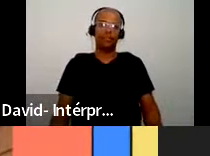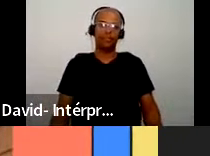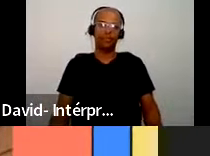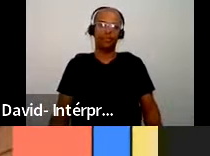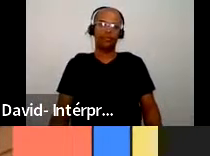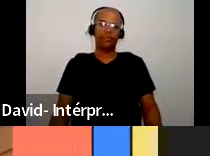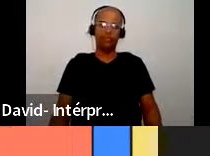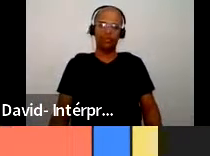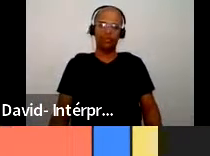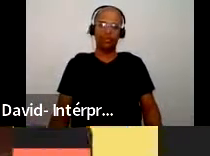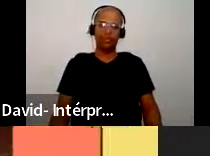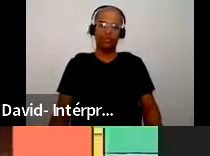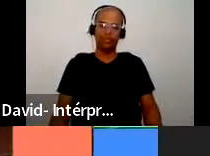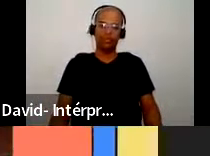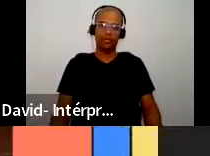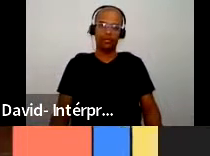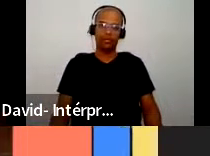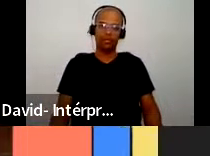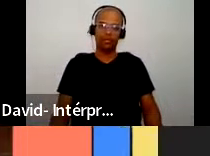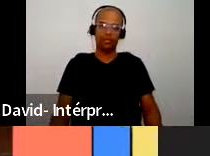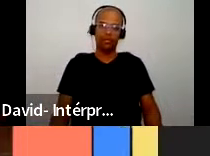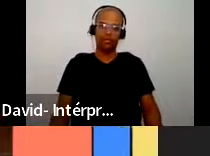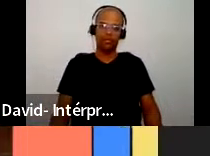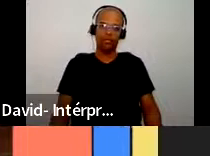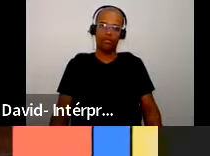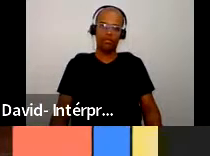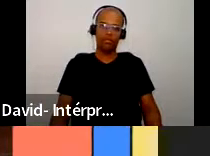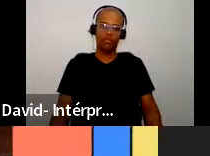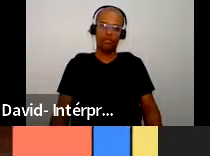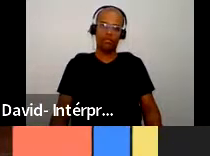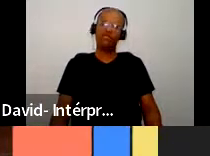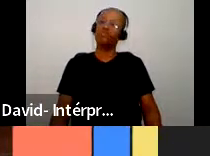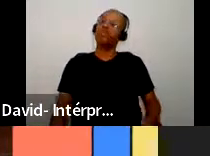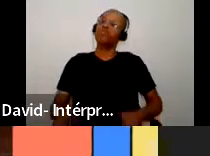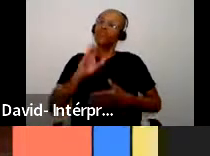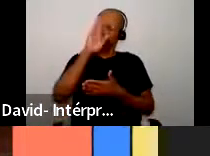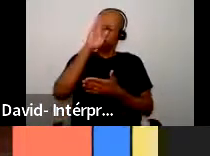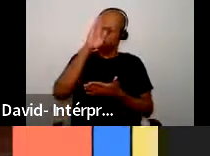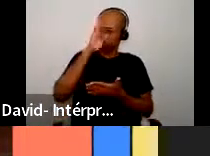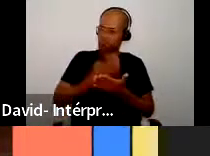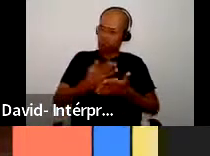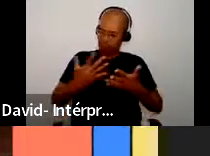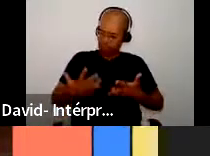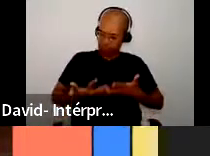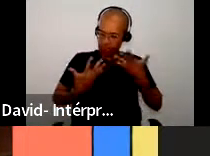ever get to my graduation. Me sustento no que acredito, de dentro vem o grito,